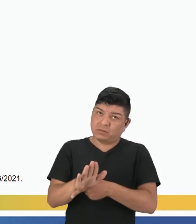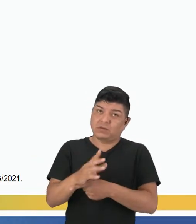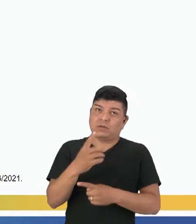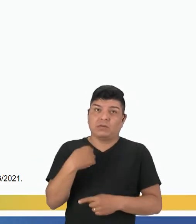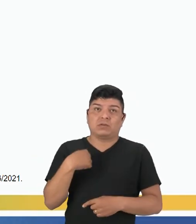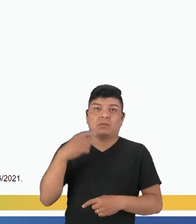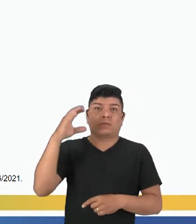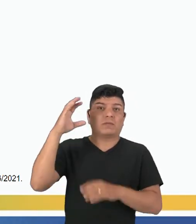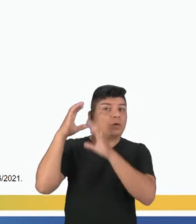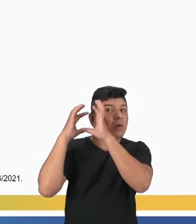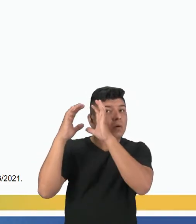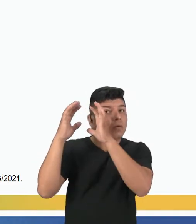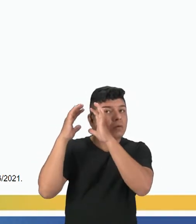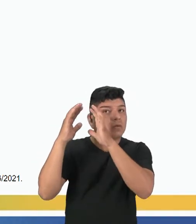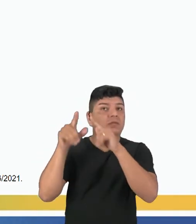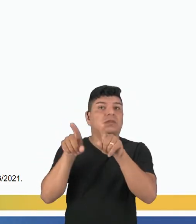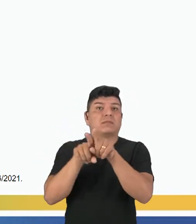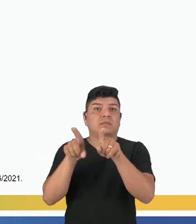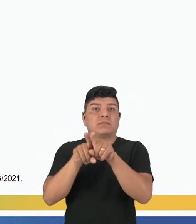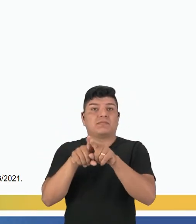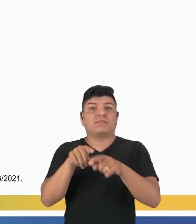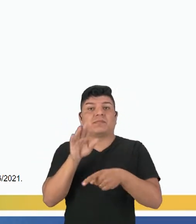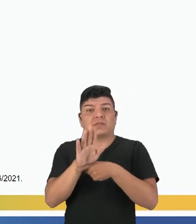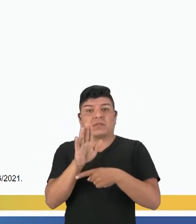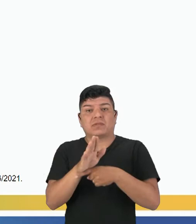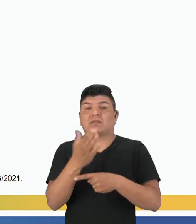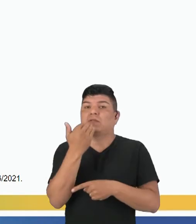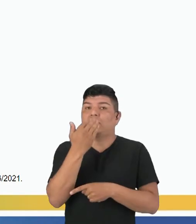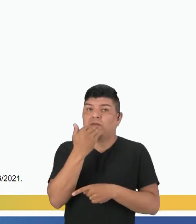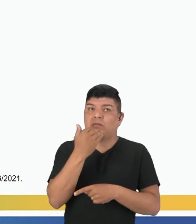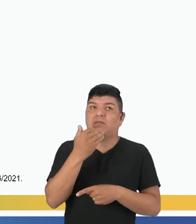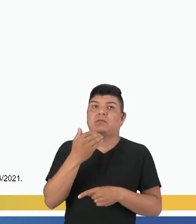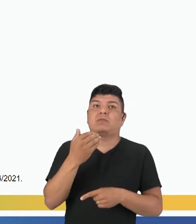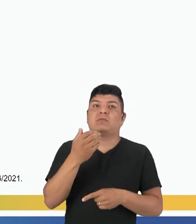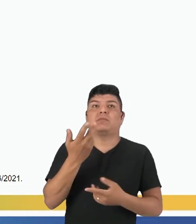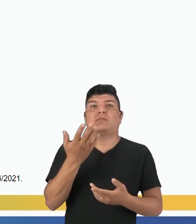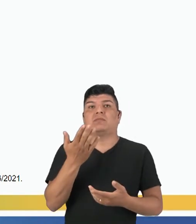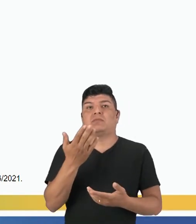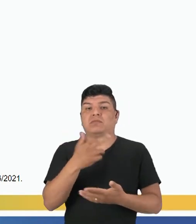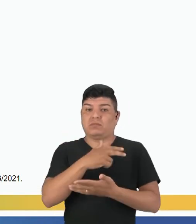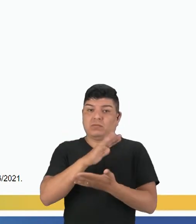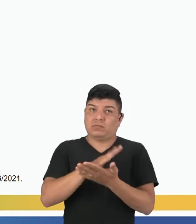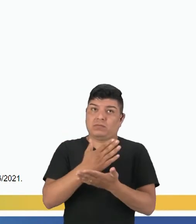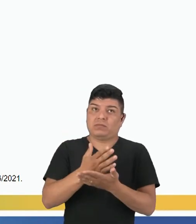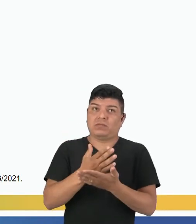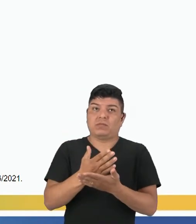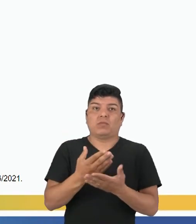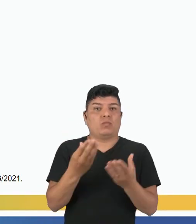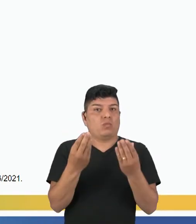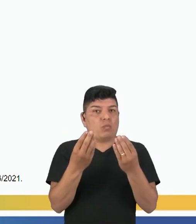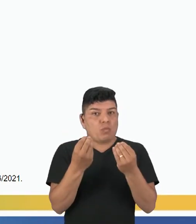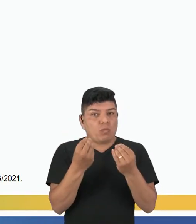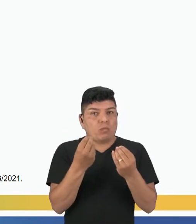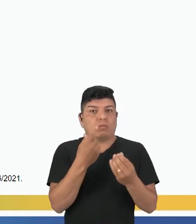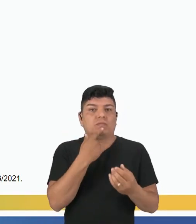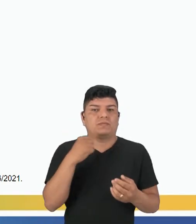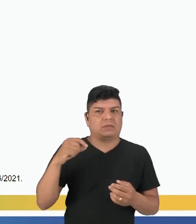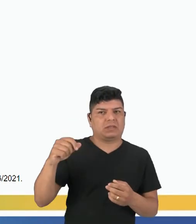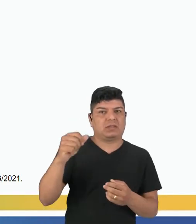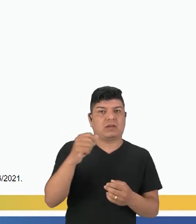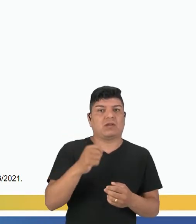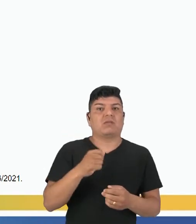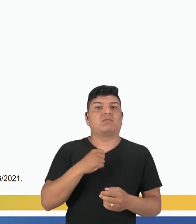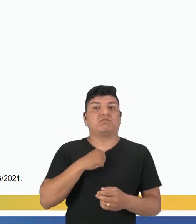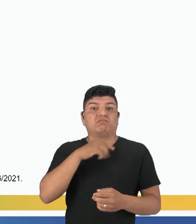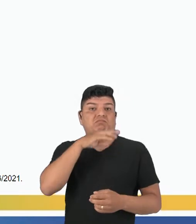do cérebro e facilitando a digestão de alimentos. Mas atenção! Exagerar no sal pode fazer mal